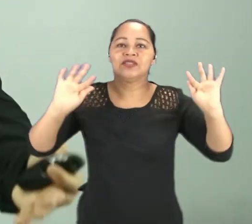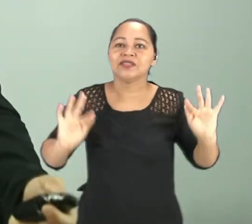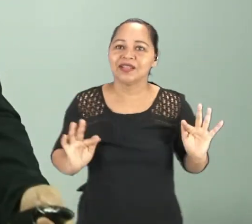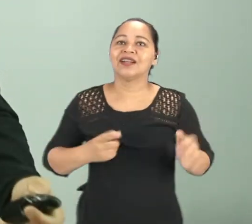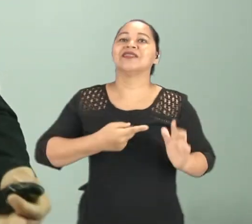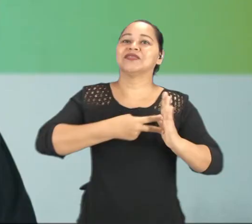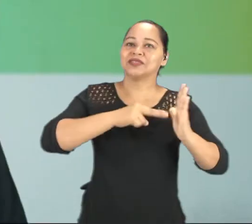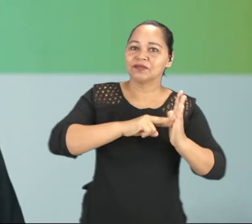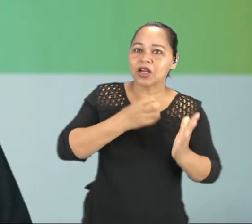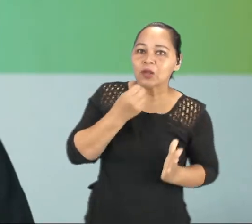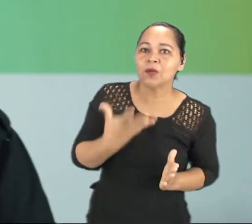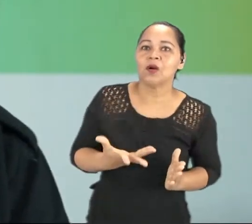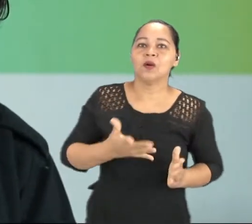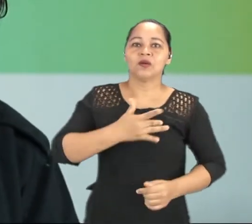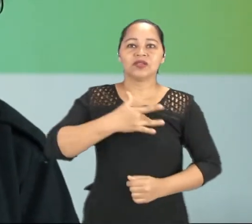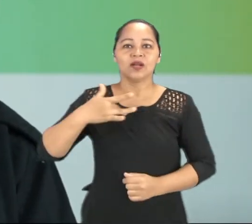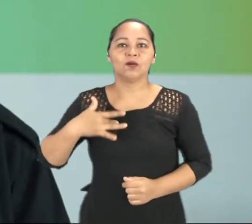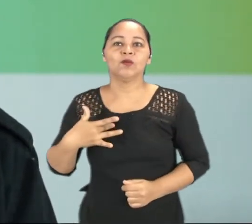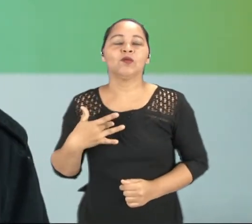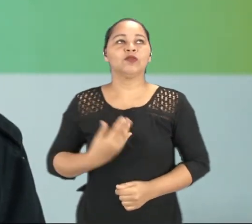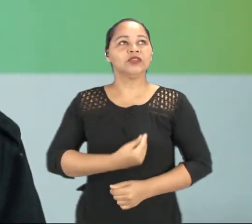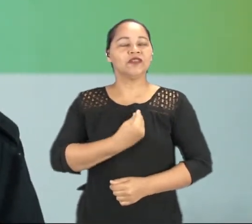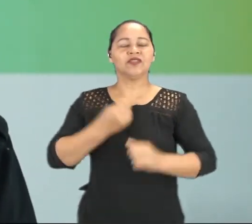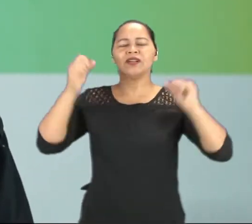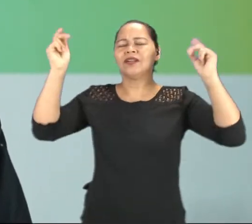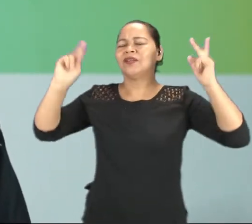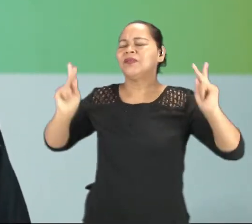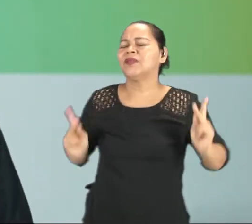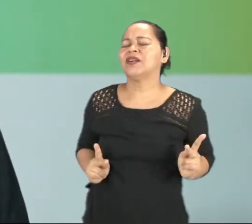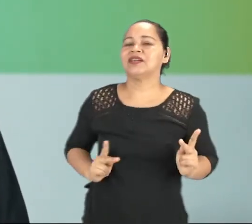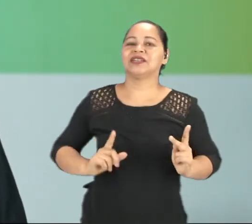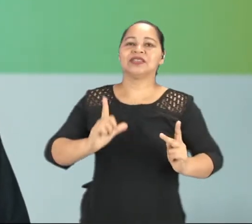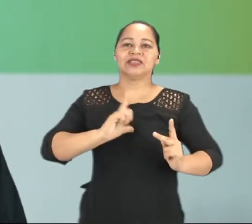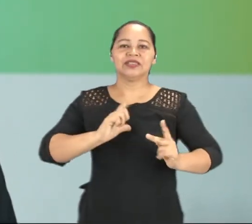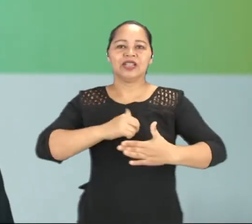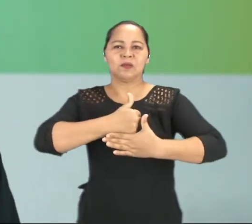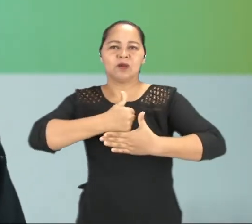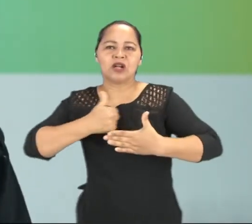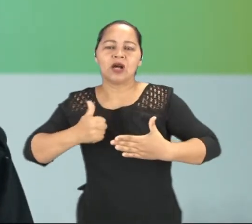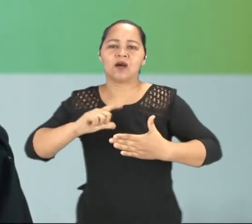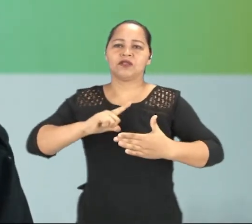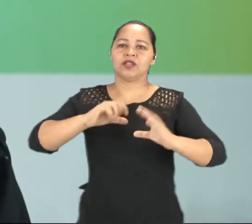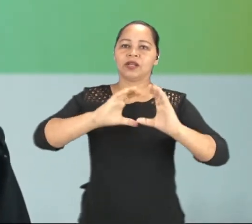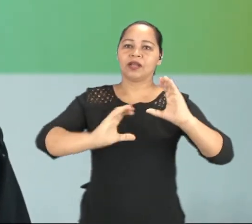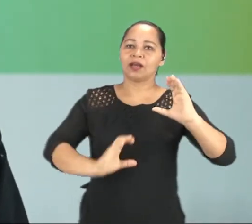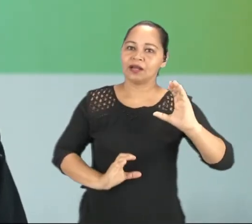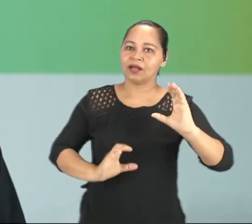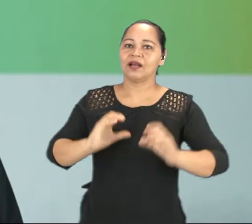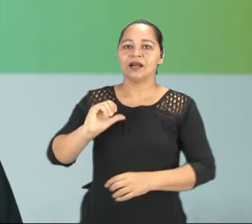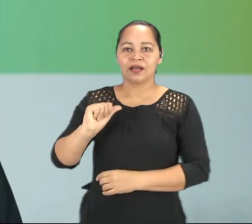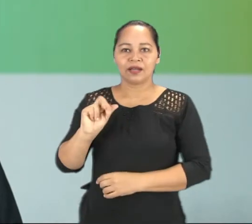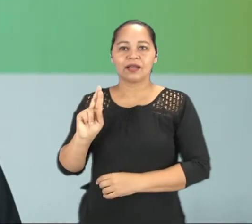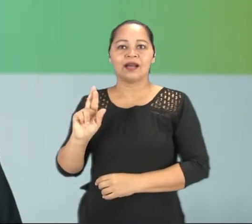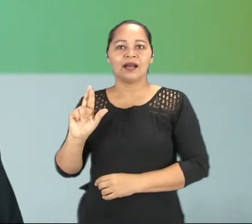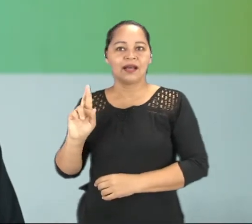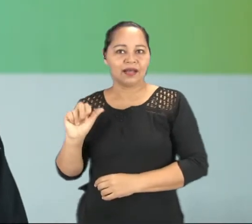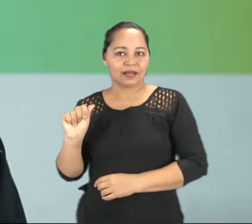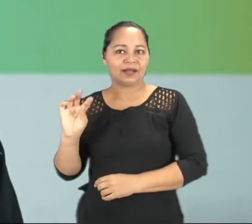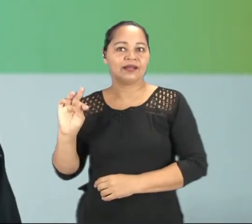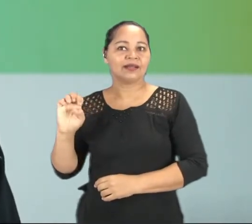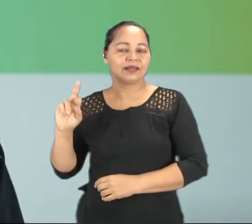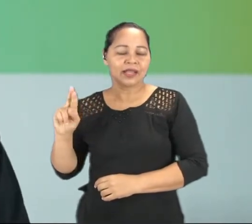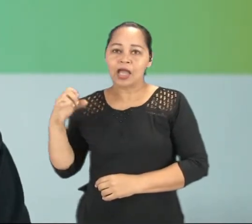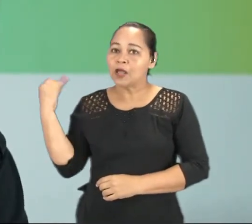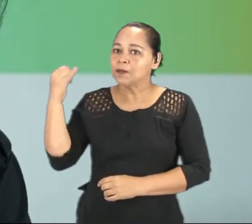ter saúde, de viver em paz, de ter caráter, né? Então, esses também são valores também importantes, tá bom?